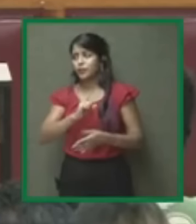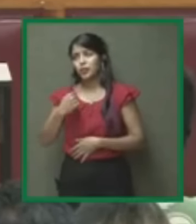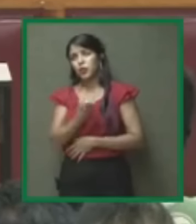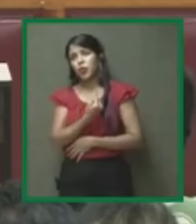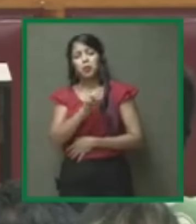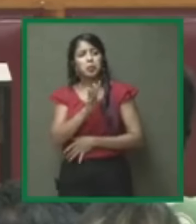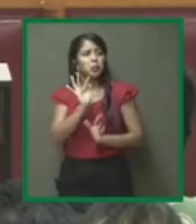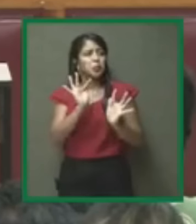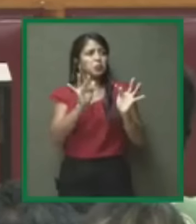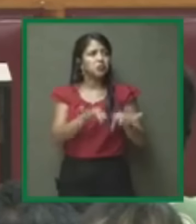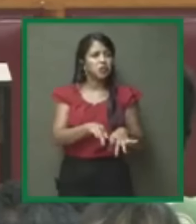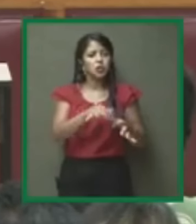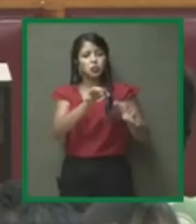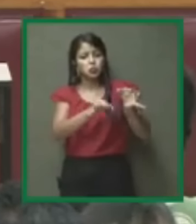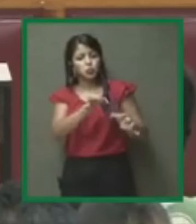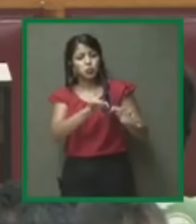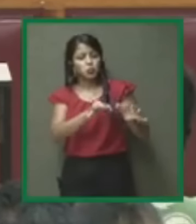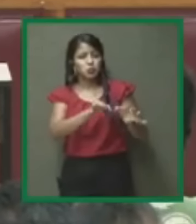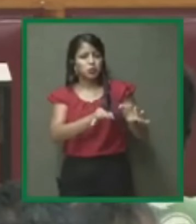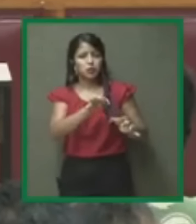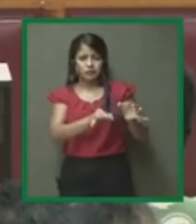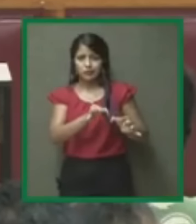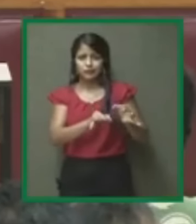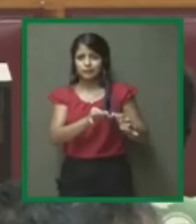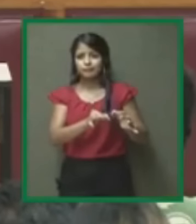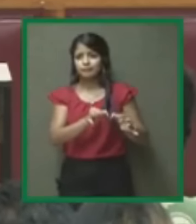nós encerraríamos o julgamento, né, numa só,